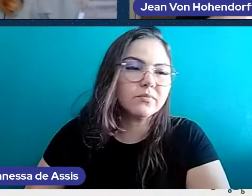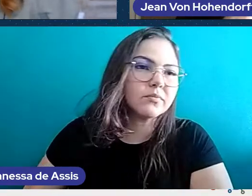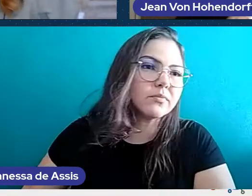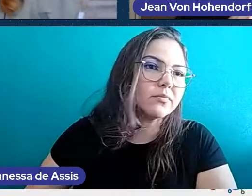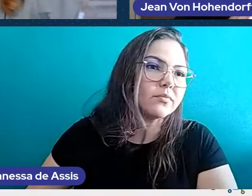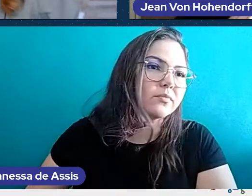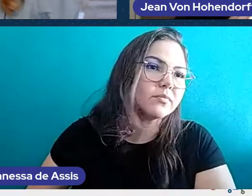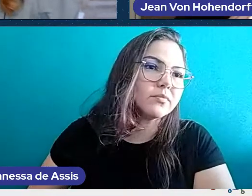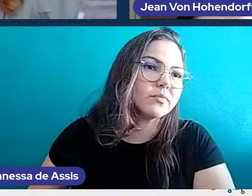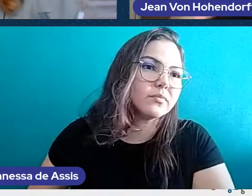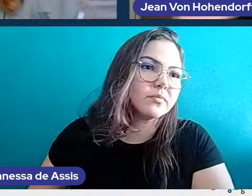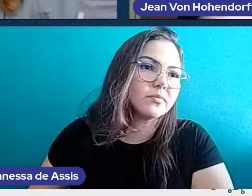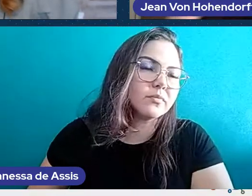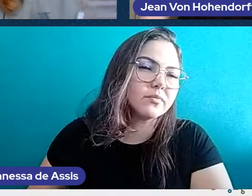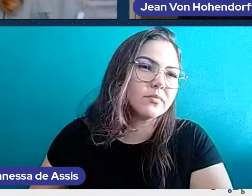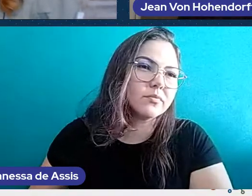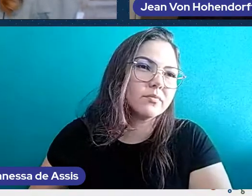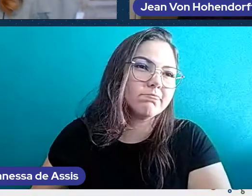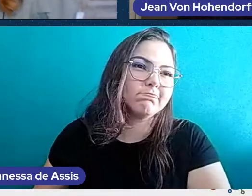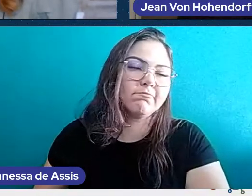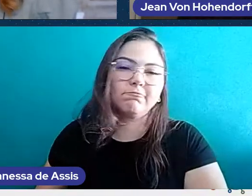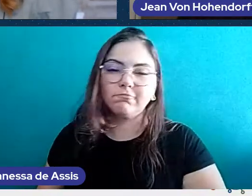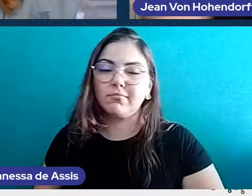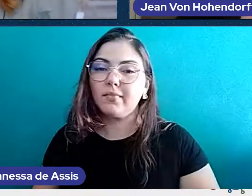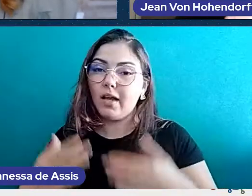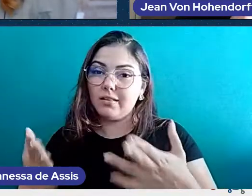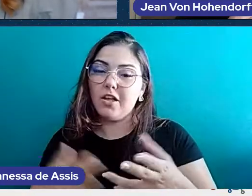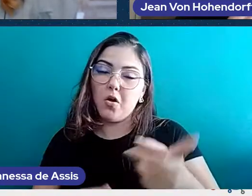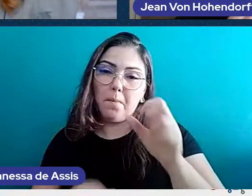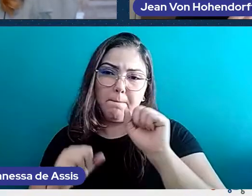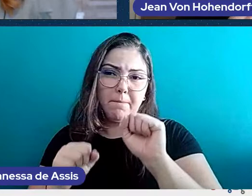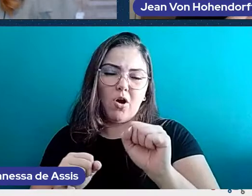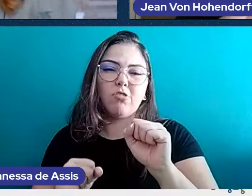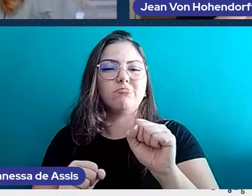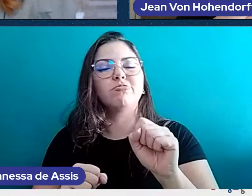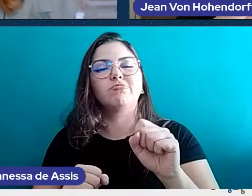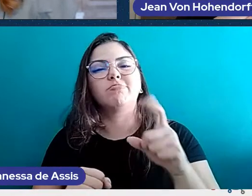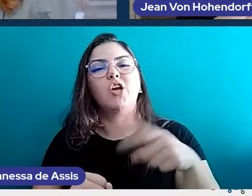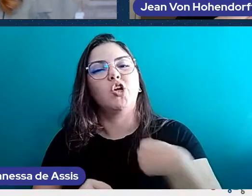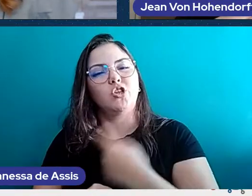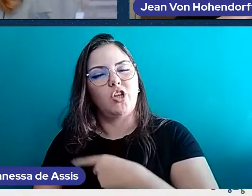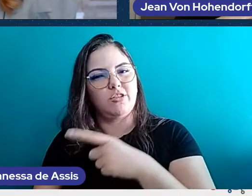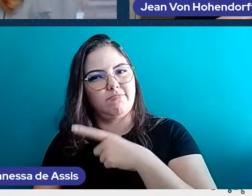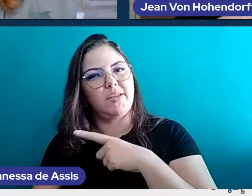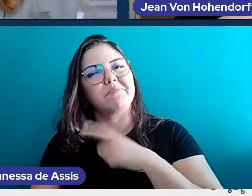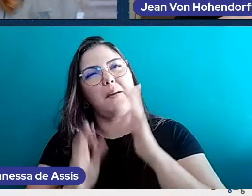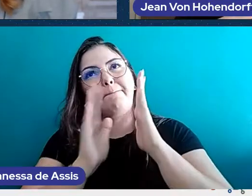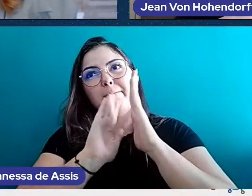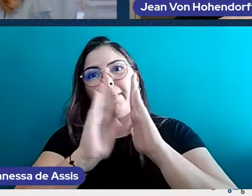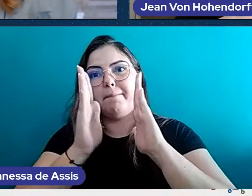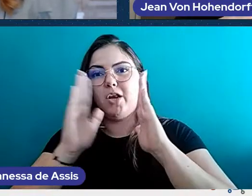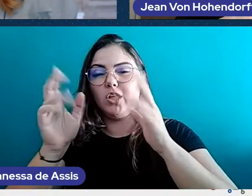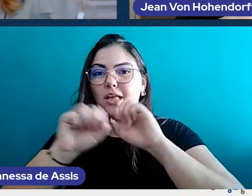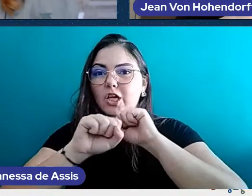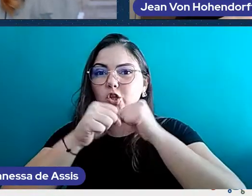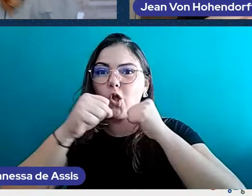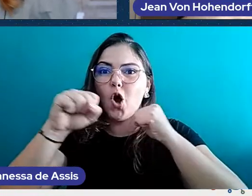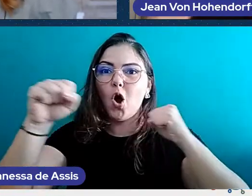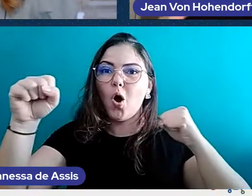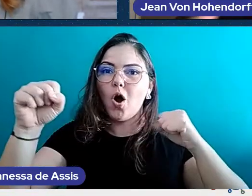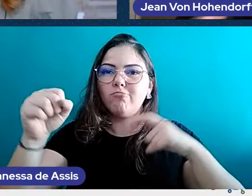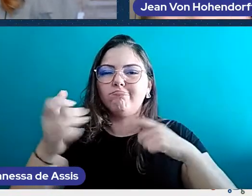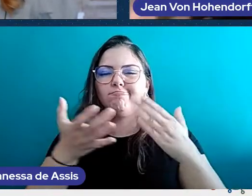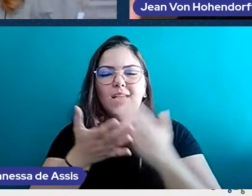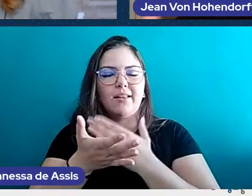aqui essa biblioteca imensa de livros, né? Isso, as instituições têm feito um investimento bacana para isso